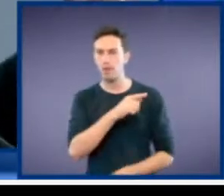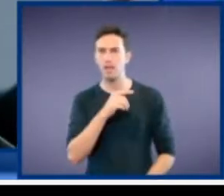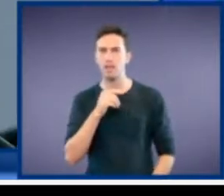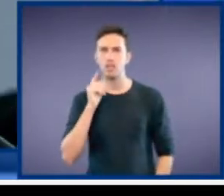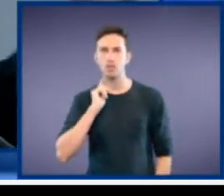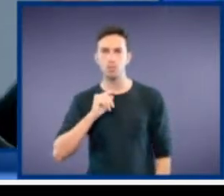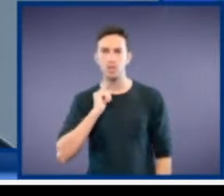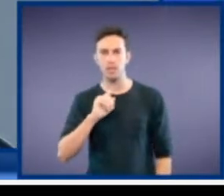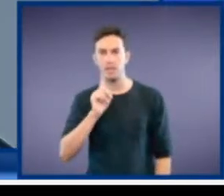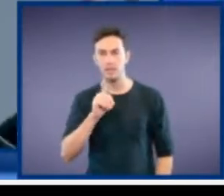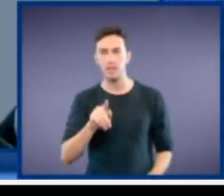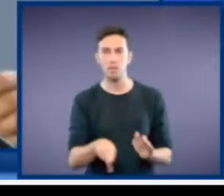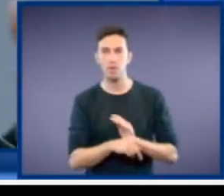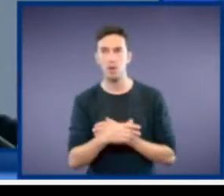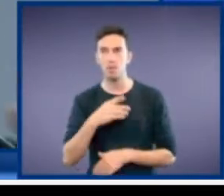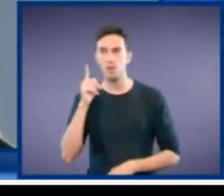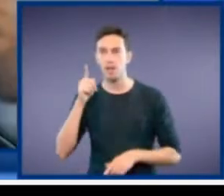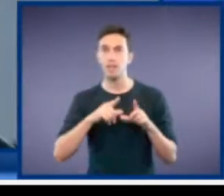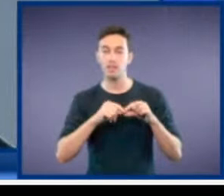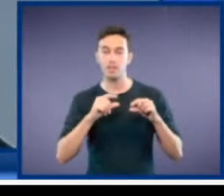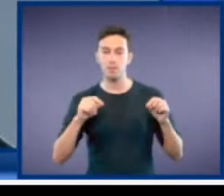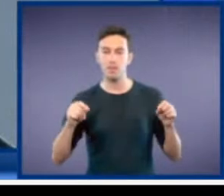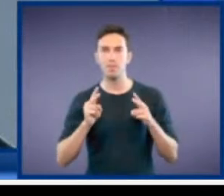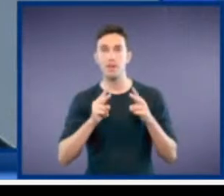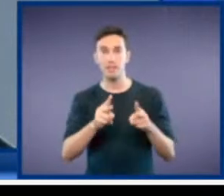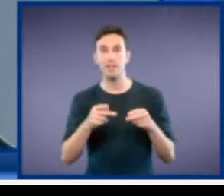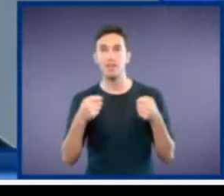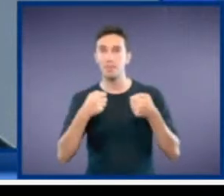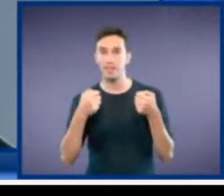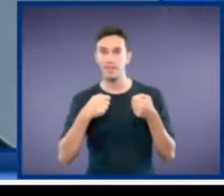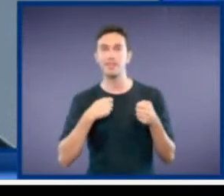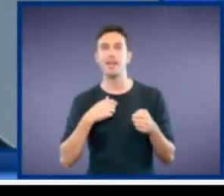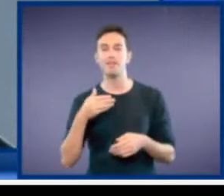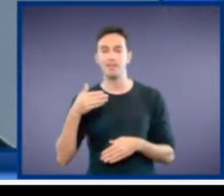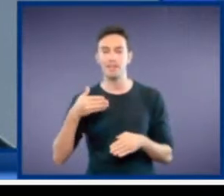mas passei sempre por lá de carro. Então, tenho um bom relacionamento.